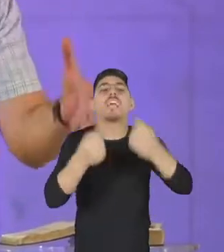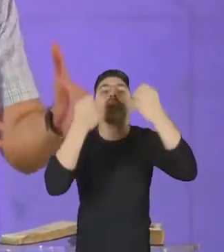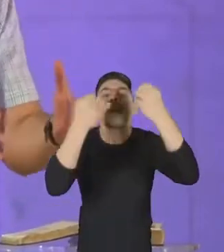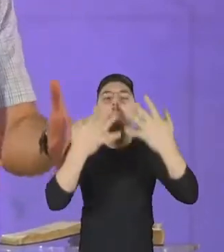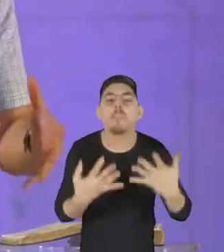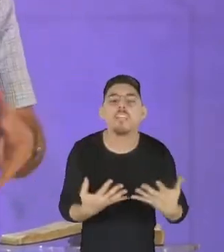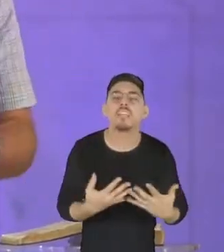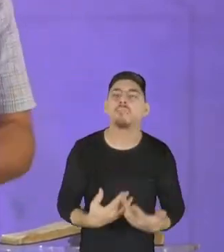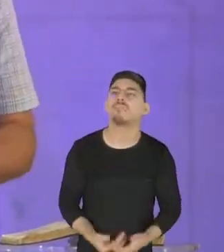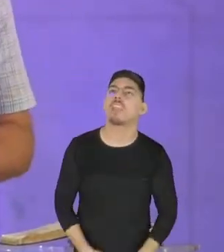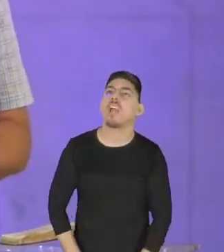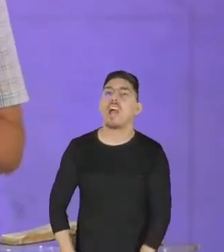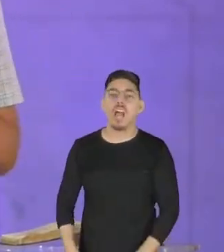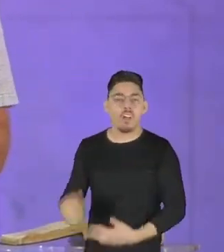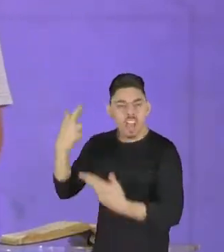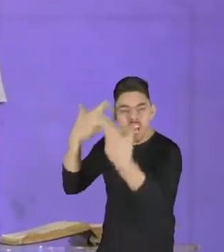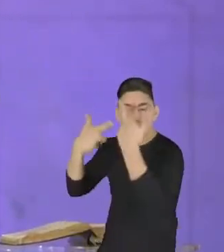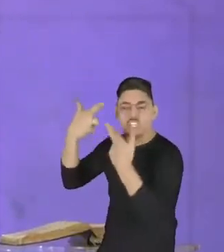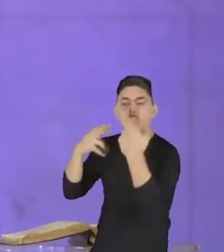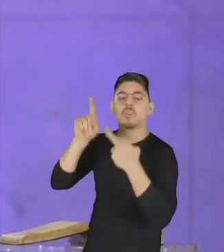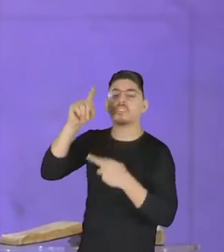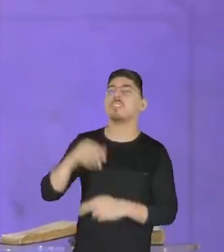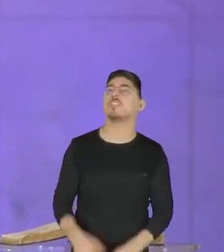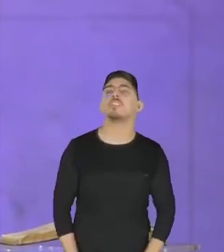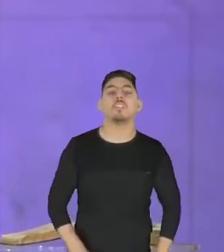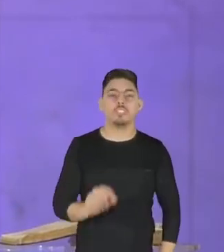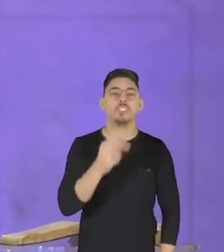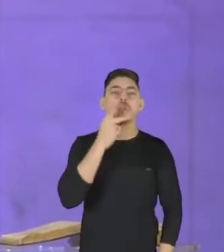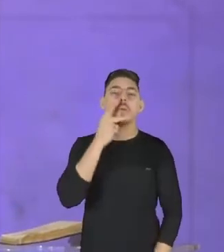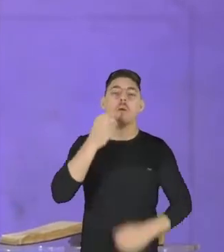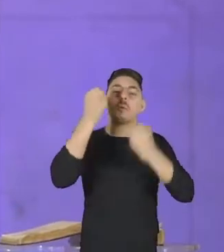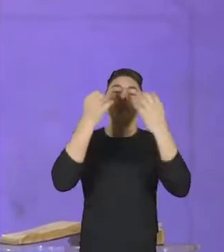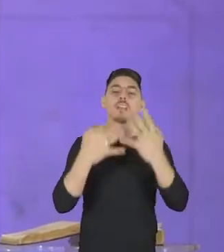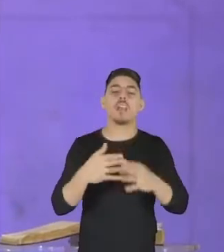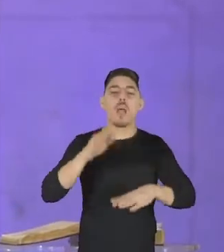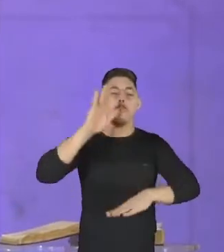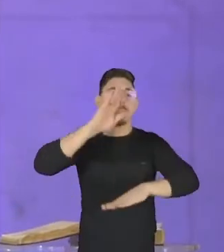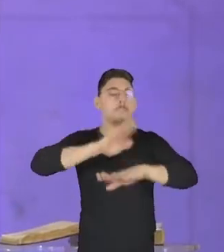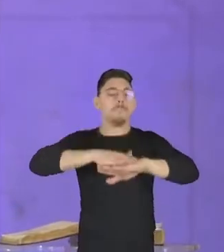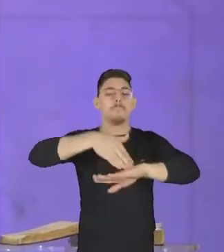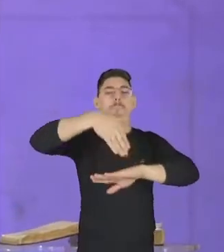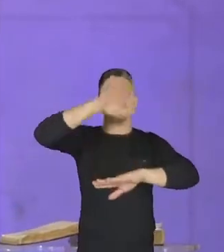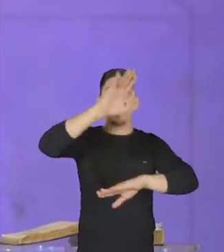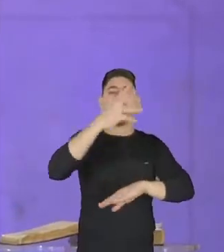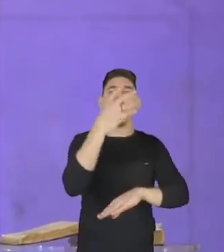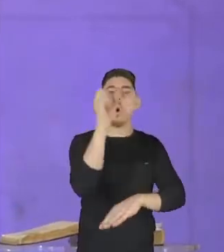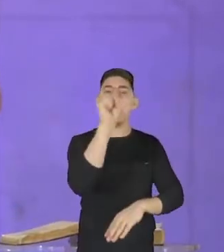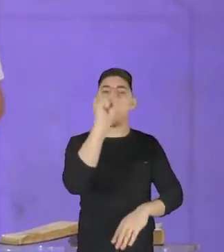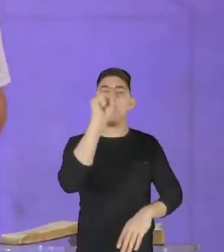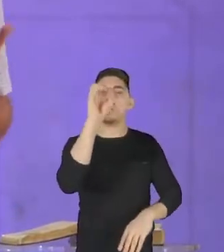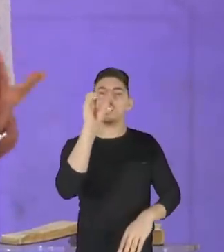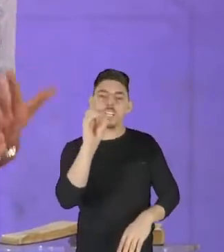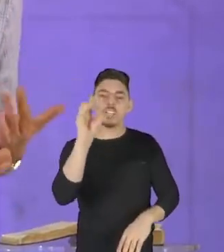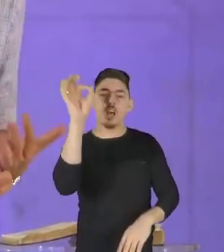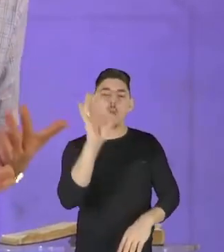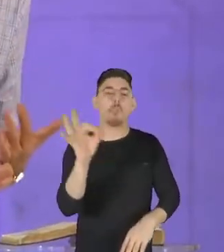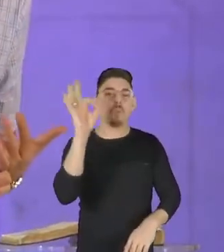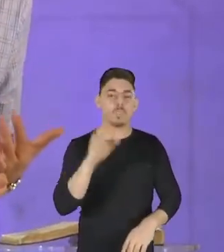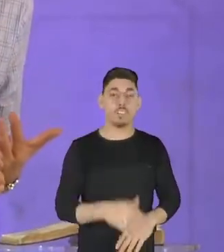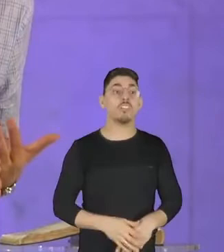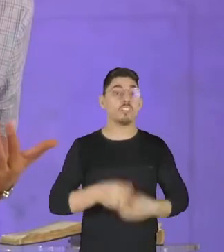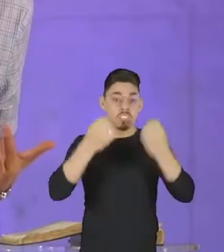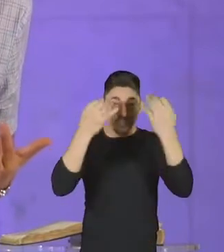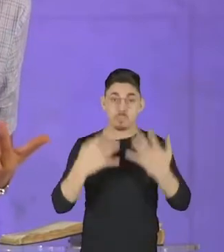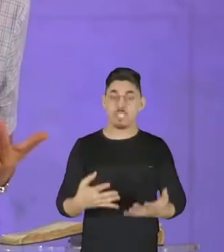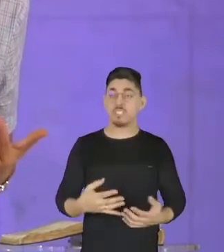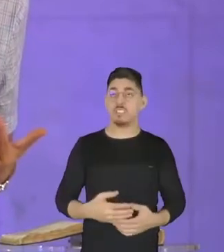no caminhar com Deus, elas dizem que em primeiro lugar mais de 80% atribui ao fato da falta de priorização da